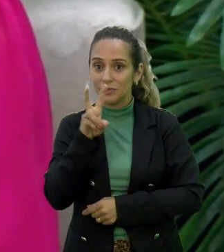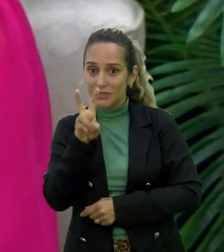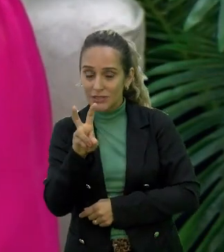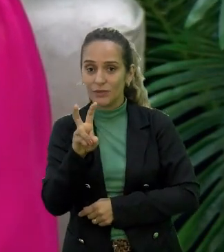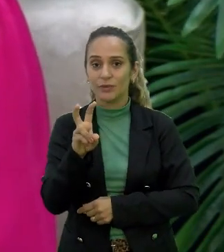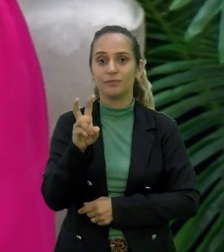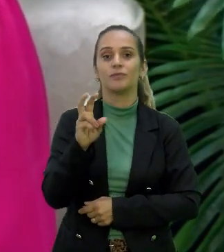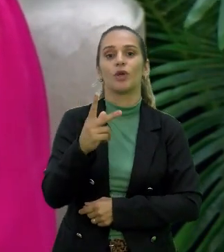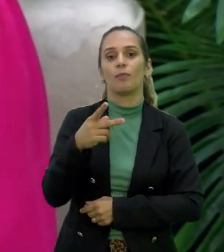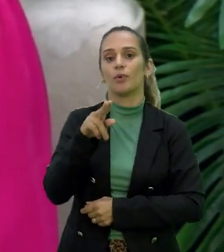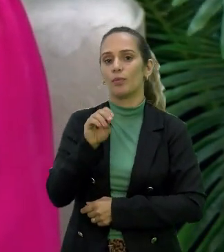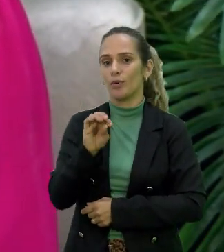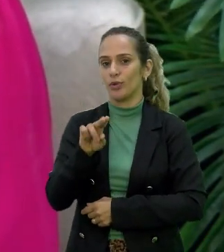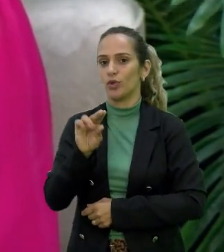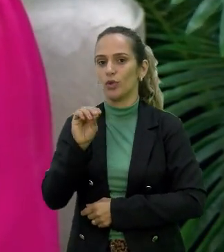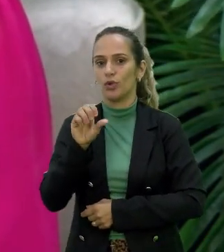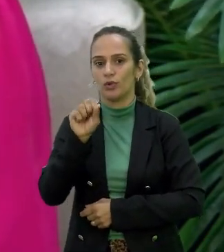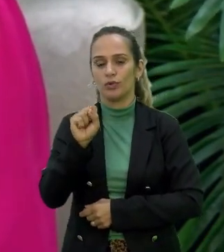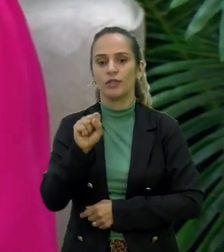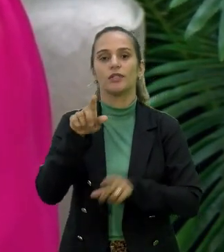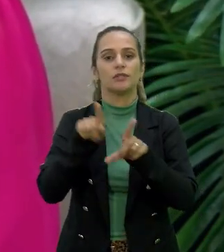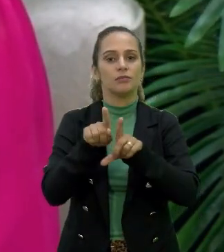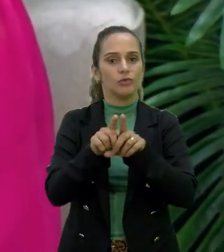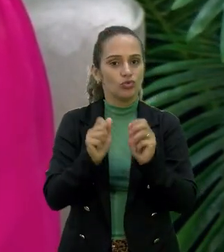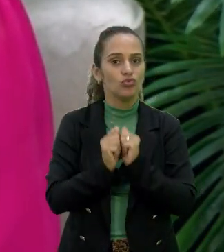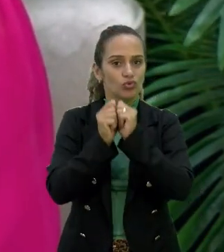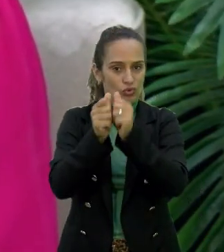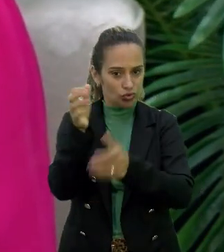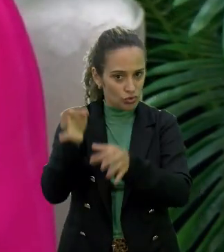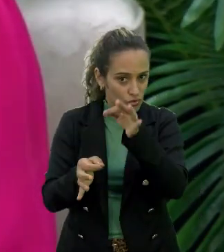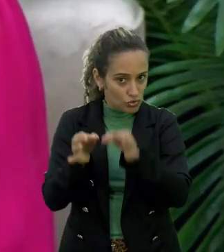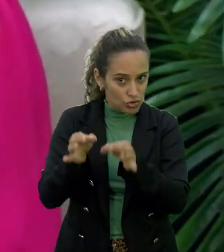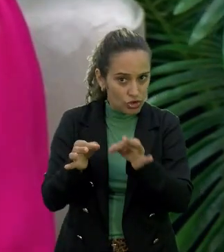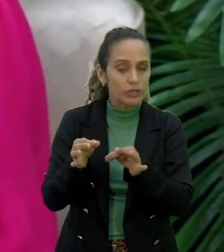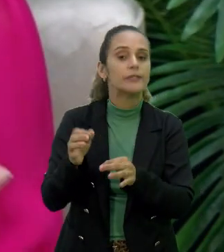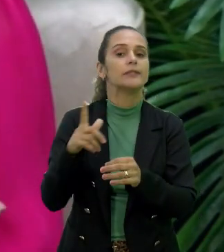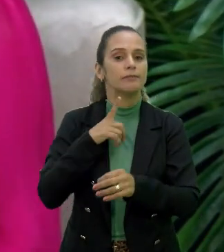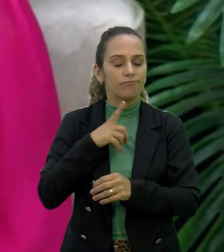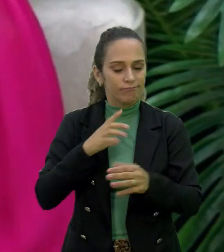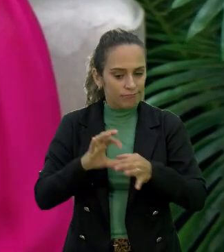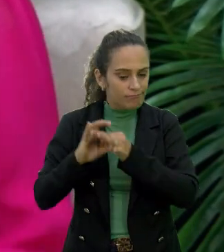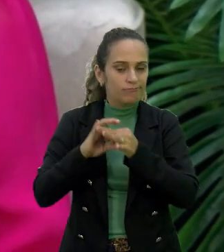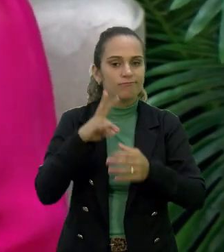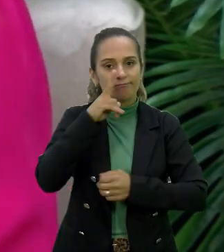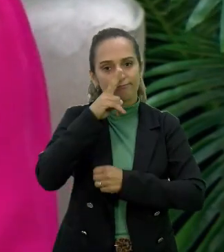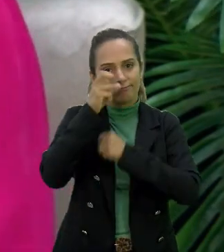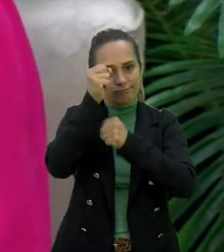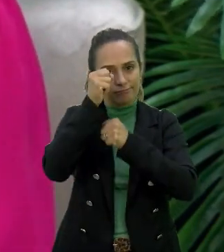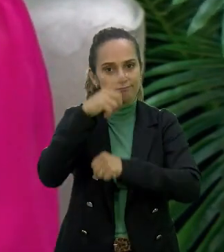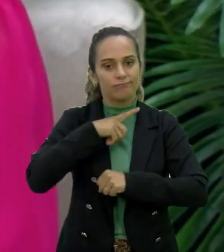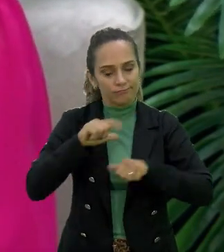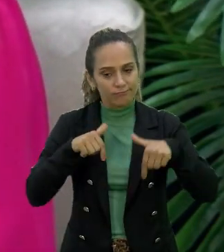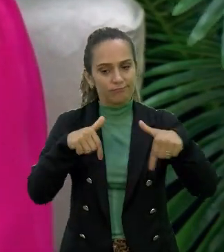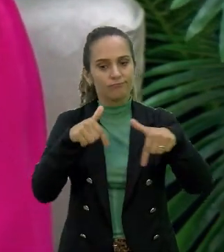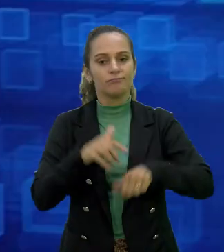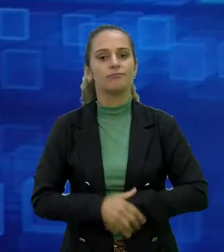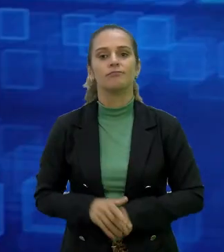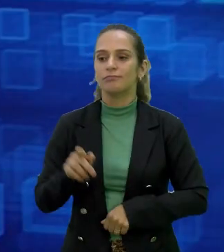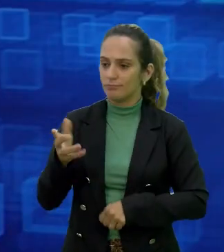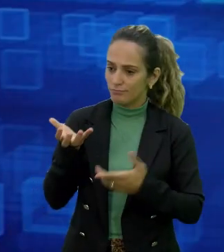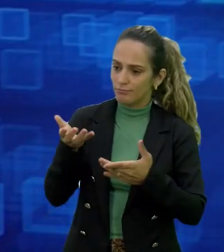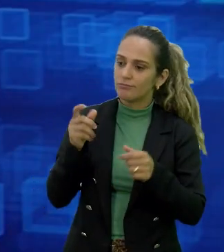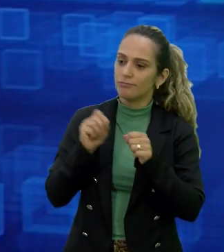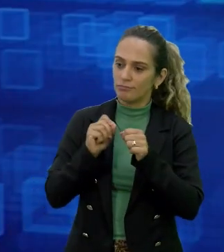cinco promotoras Salvo engano que estão também com essas pautas eu acho que junto a gente pode ter mais força e a gente pode avançar nesse trabalho